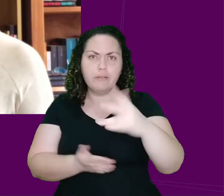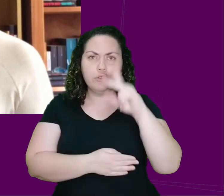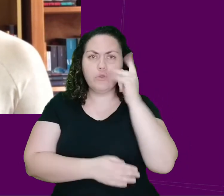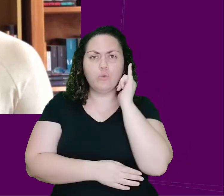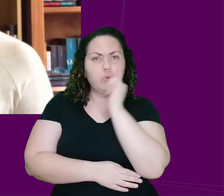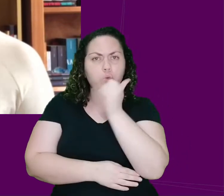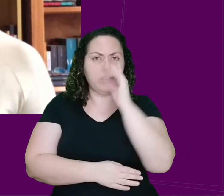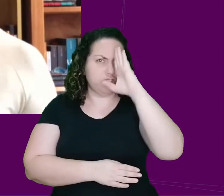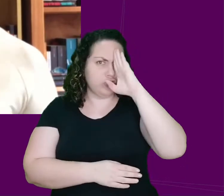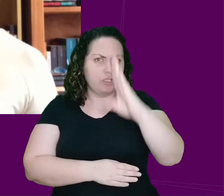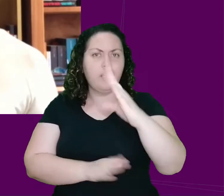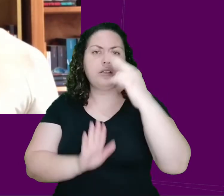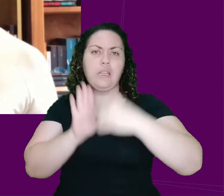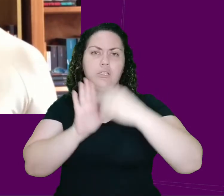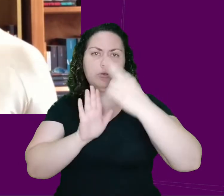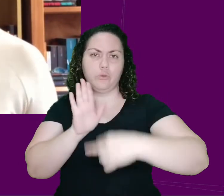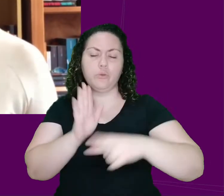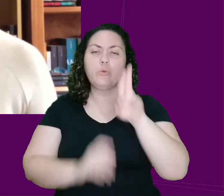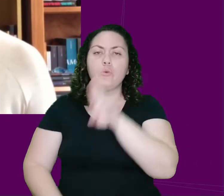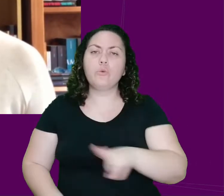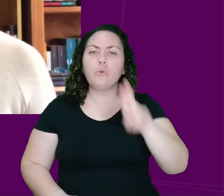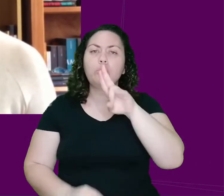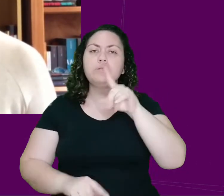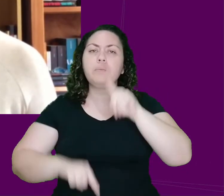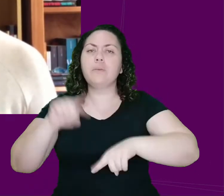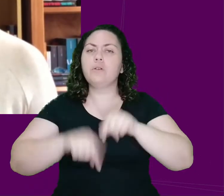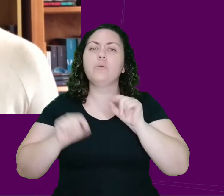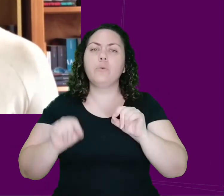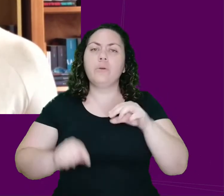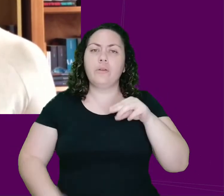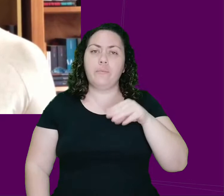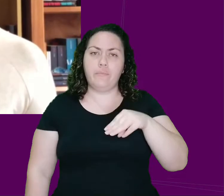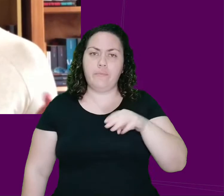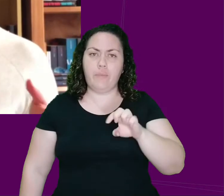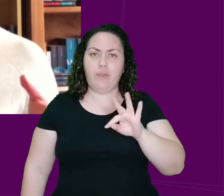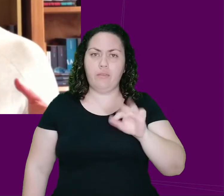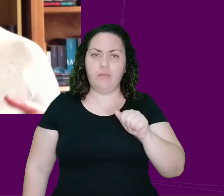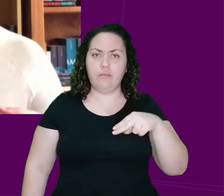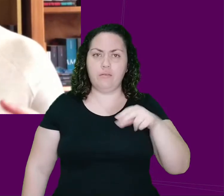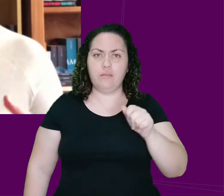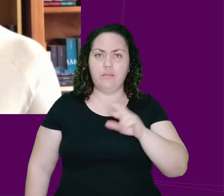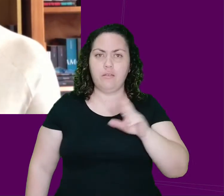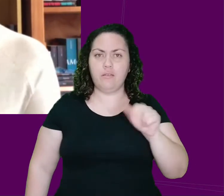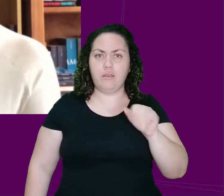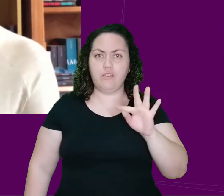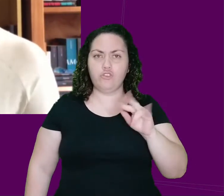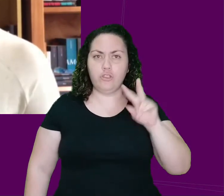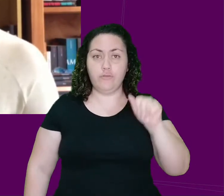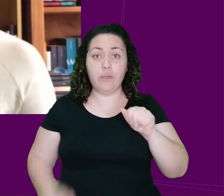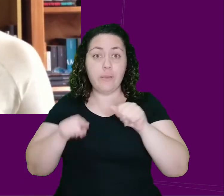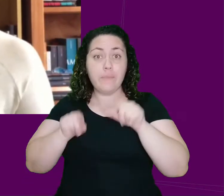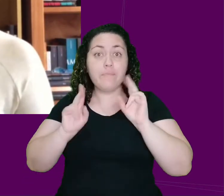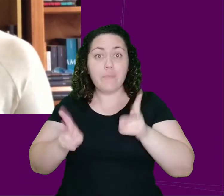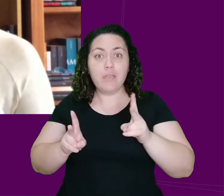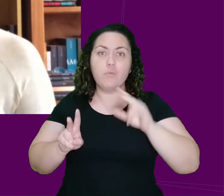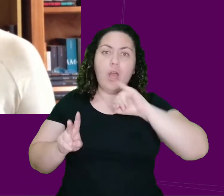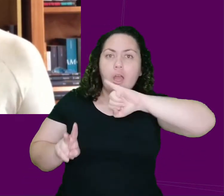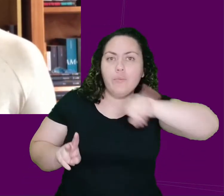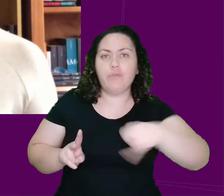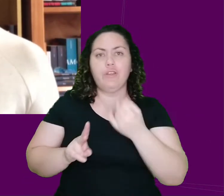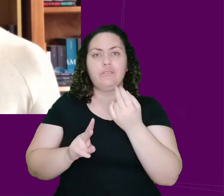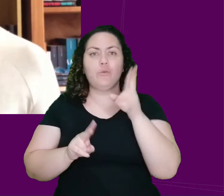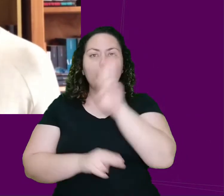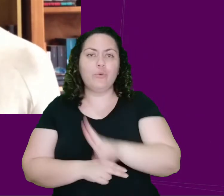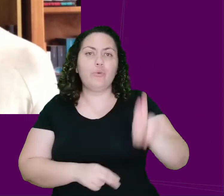leitor, usando de um recurso chamado metanarrativa. Quando a própria construção da narrativa é usada como tema,